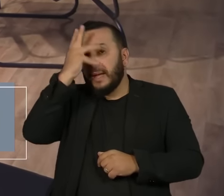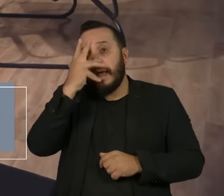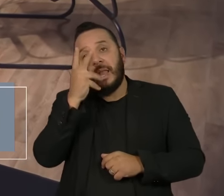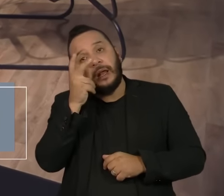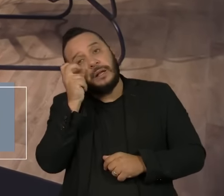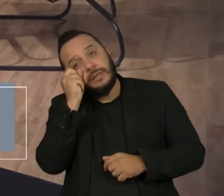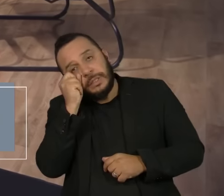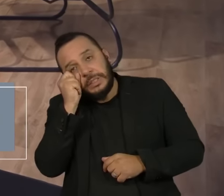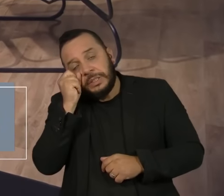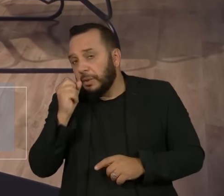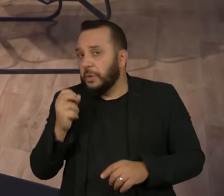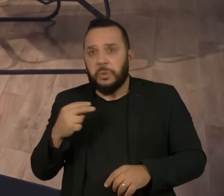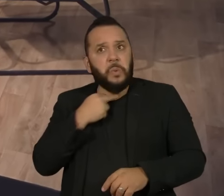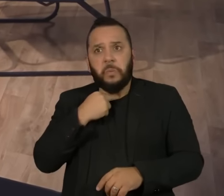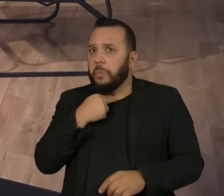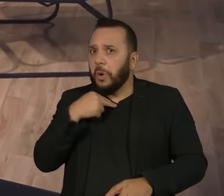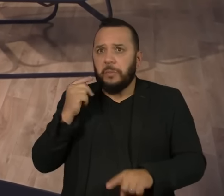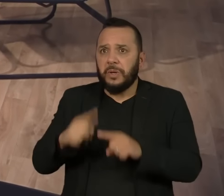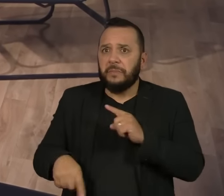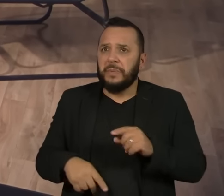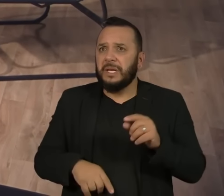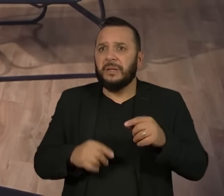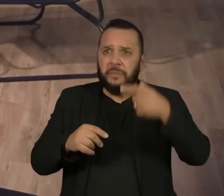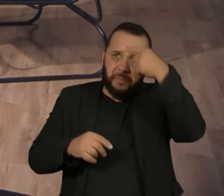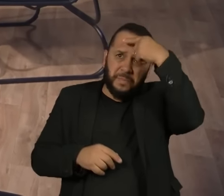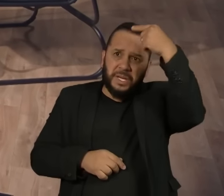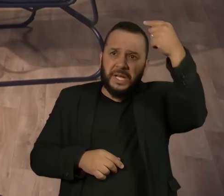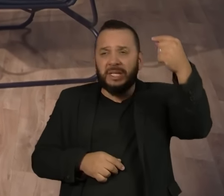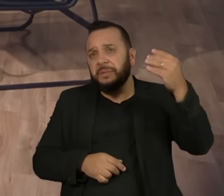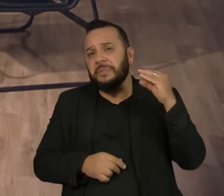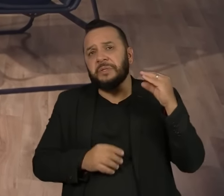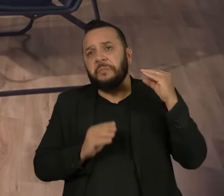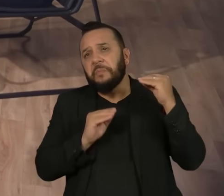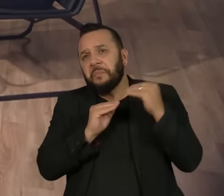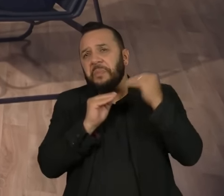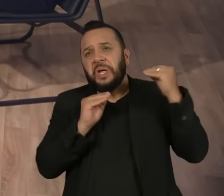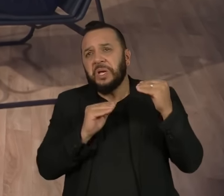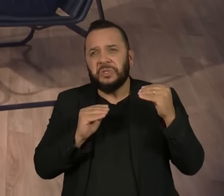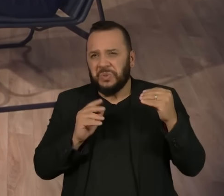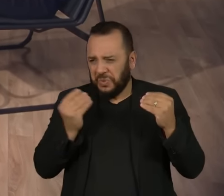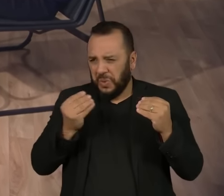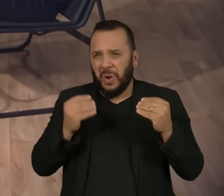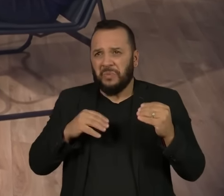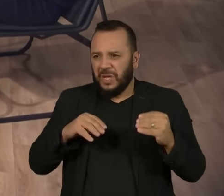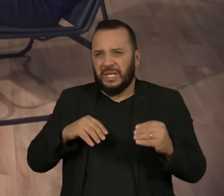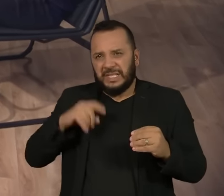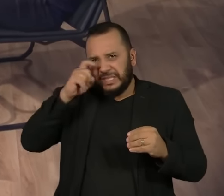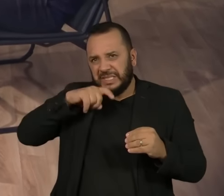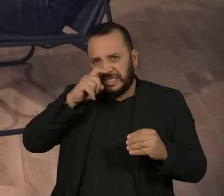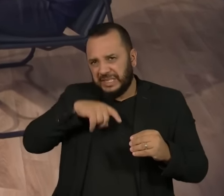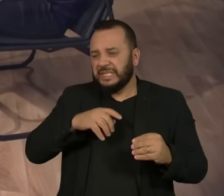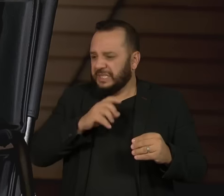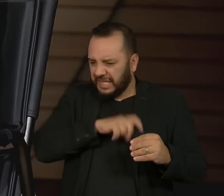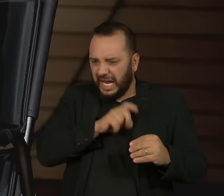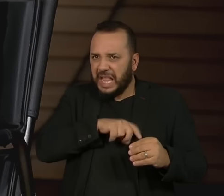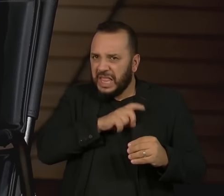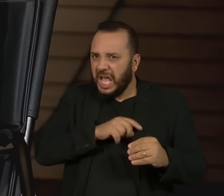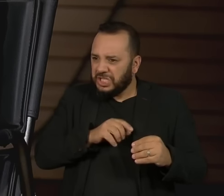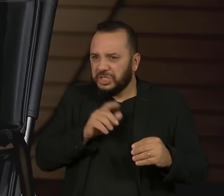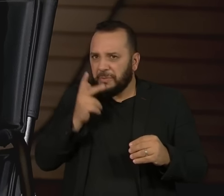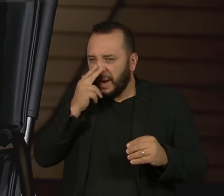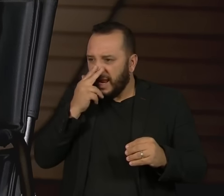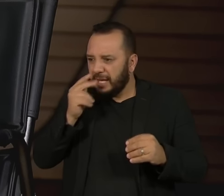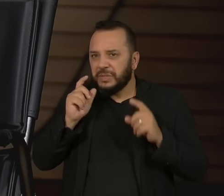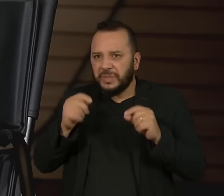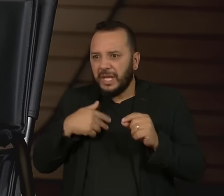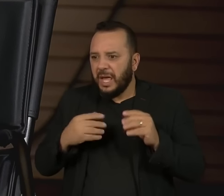lá e, imagina, sem consentimento que é um absurdo, é a mesma coisa do Ziraldo, é falta de compreensão. Aquilo lá, numa visão psicanalítica,